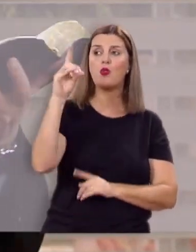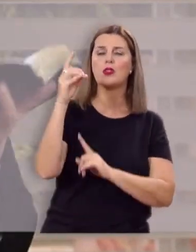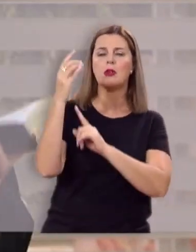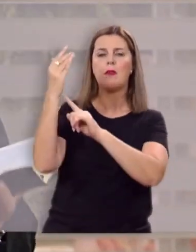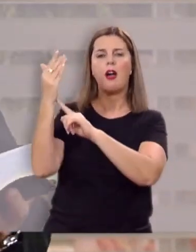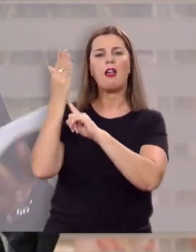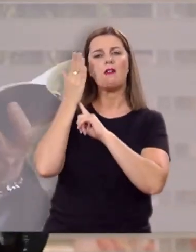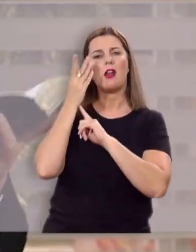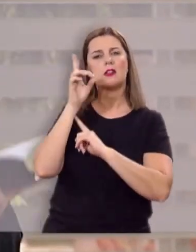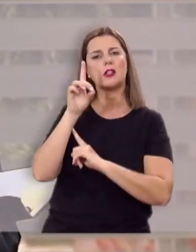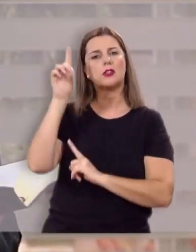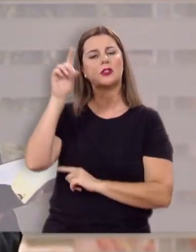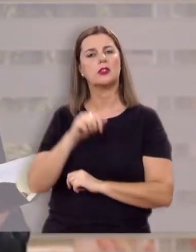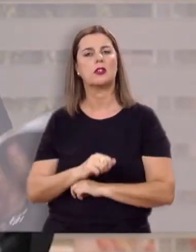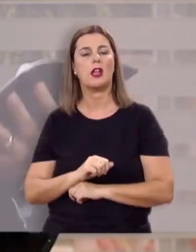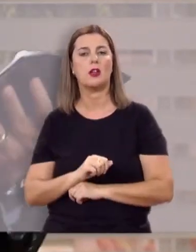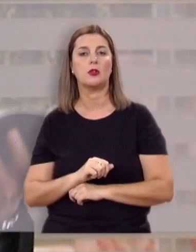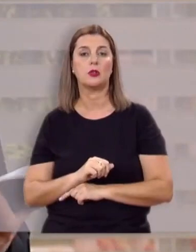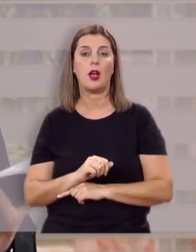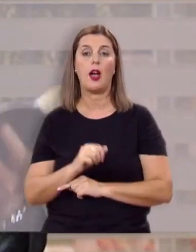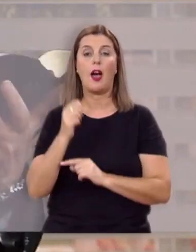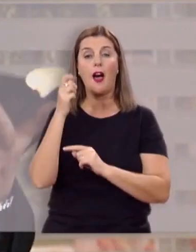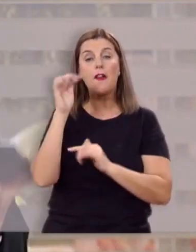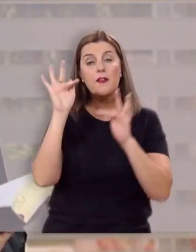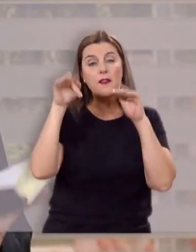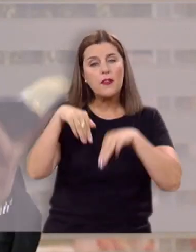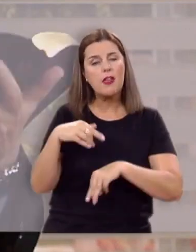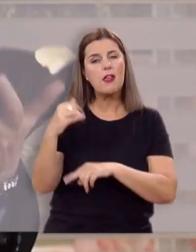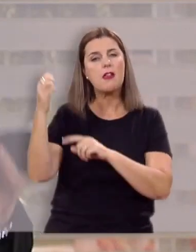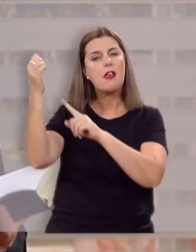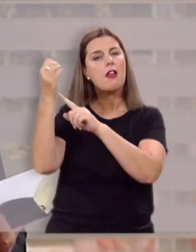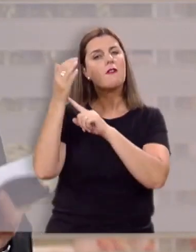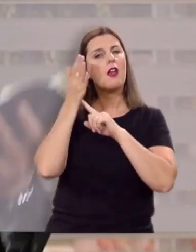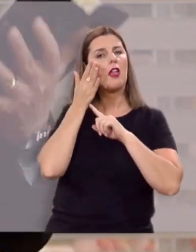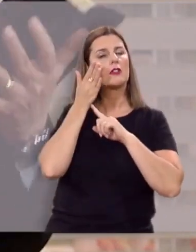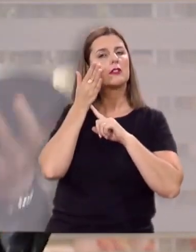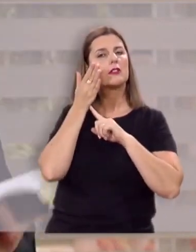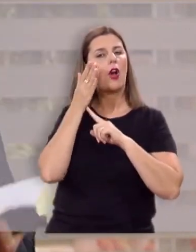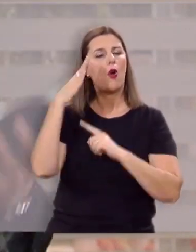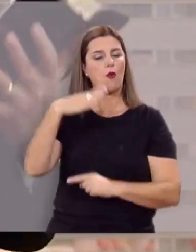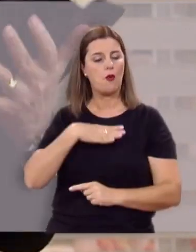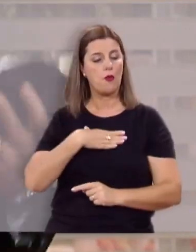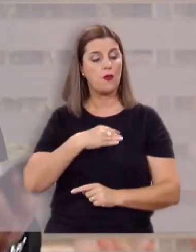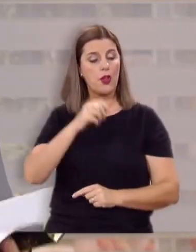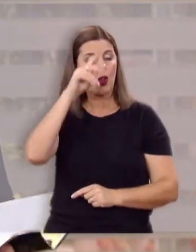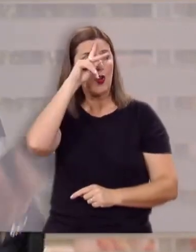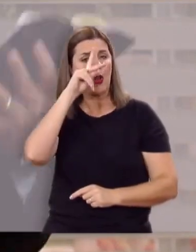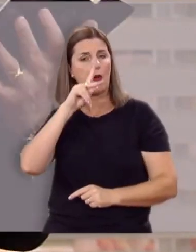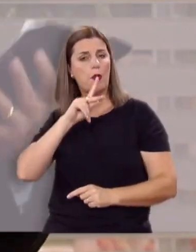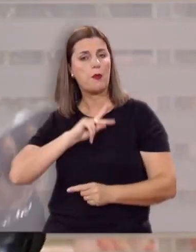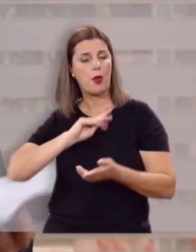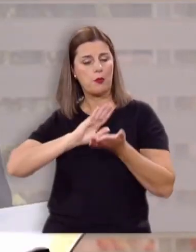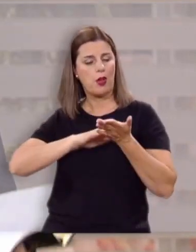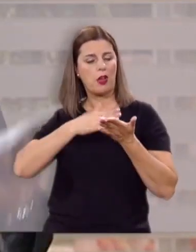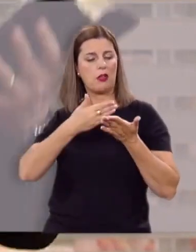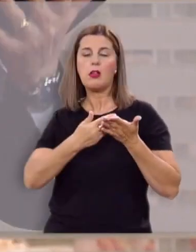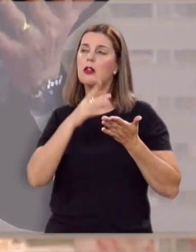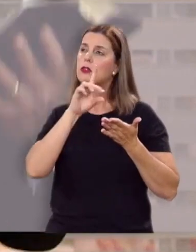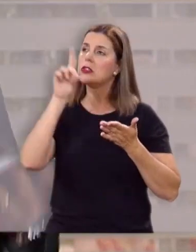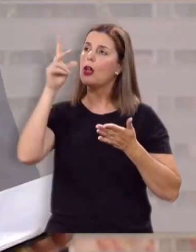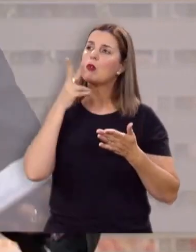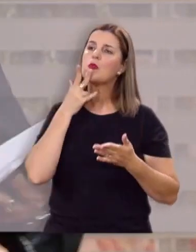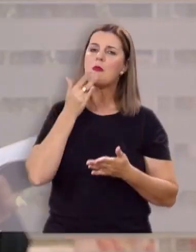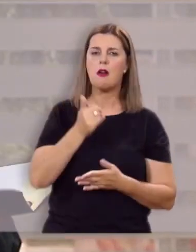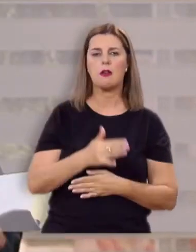última revelação de Deus, a final revelação de Deus. O Filho é o próprio intérprete